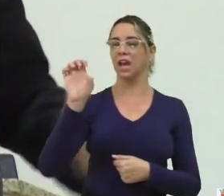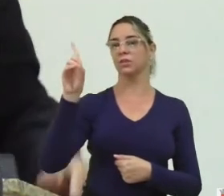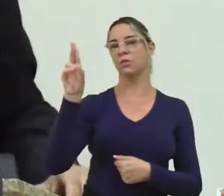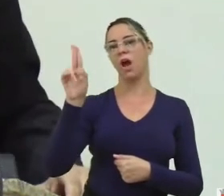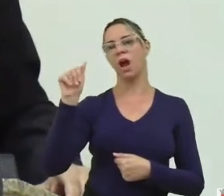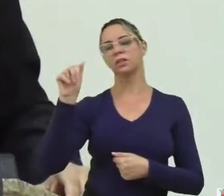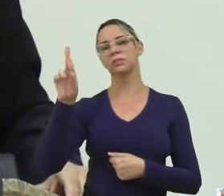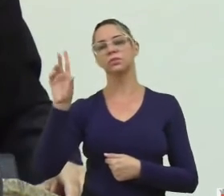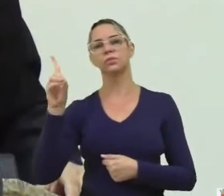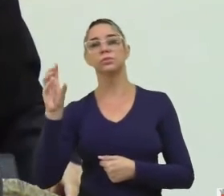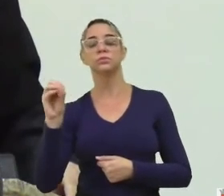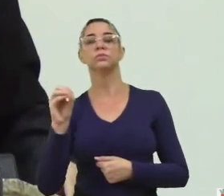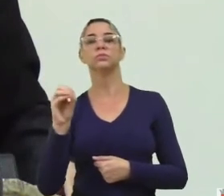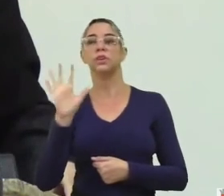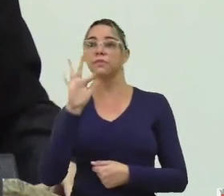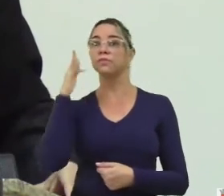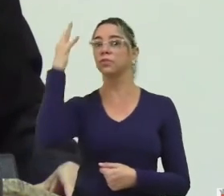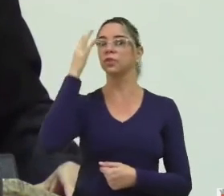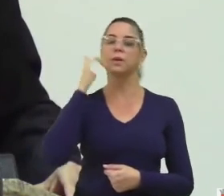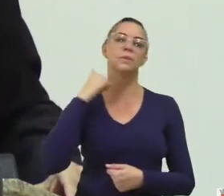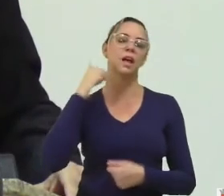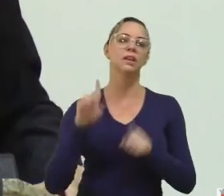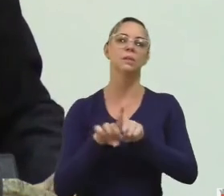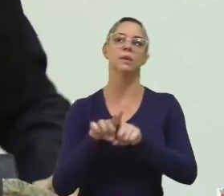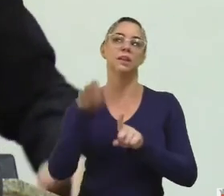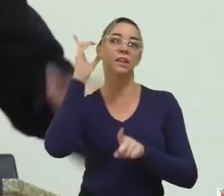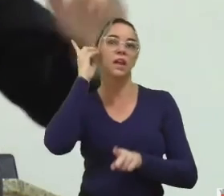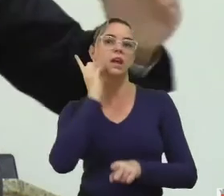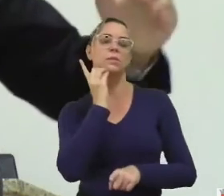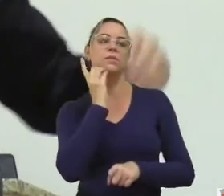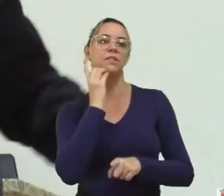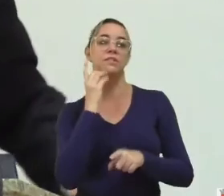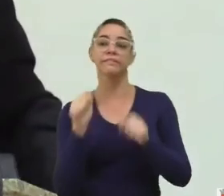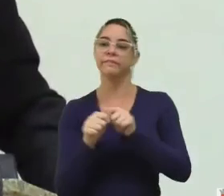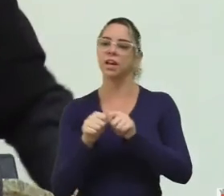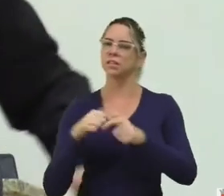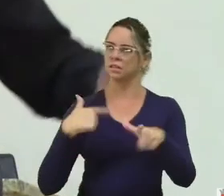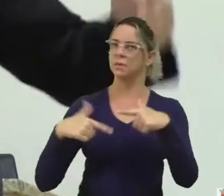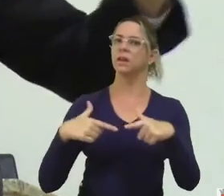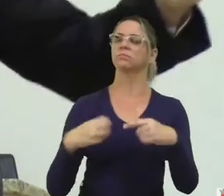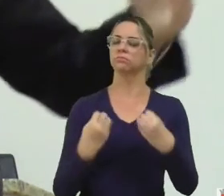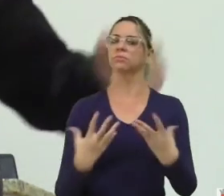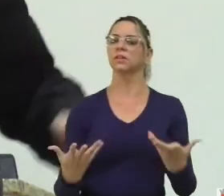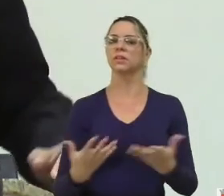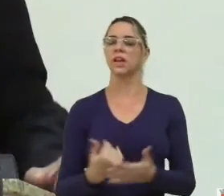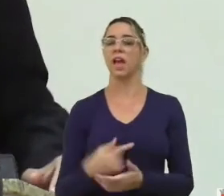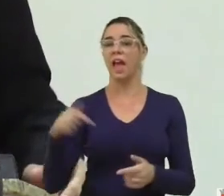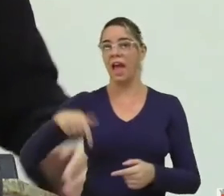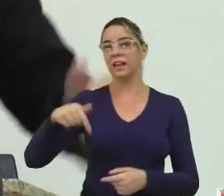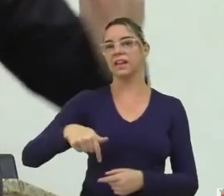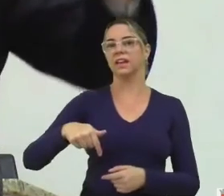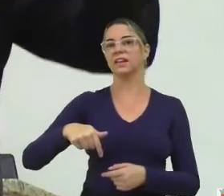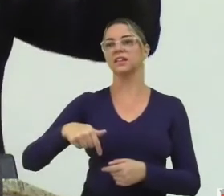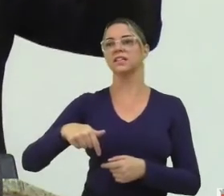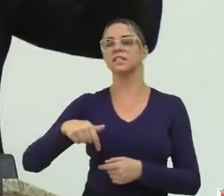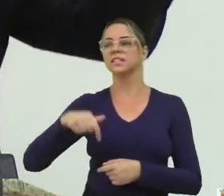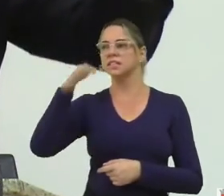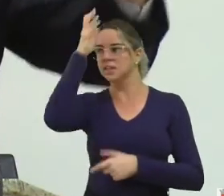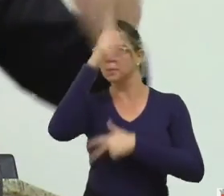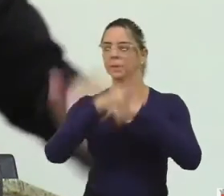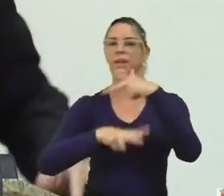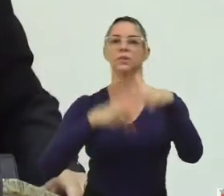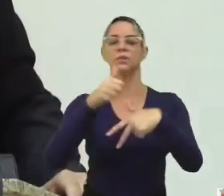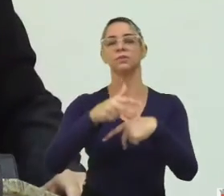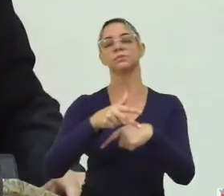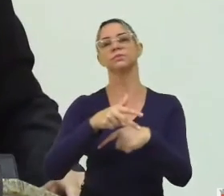futura candidata Débora Almeida vem fazendo, se destaque muito aqui em São Bento